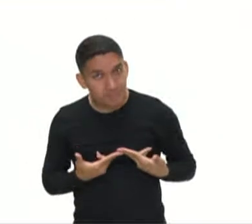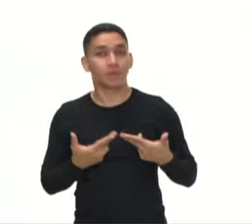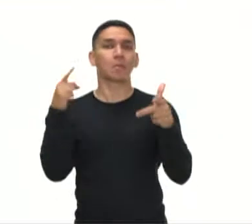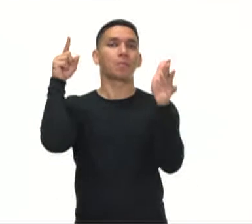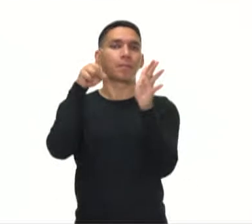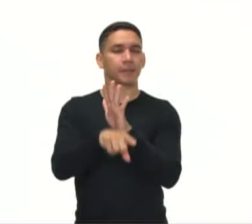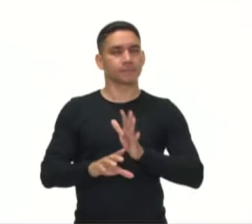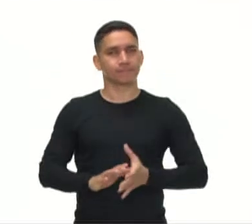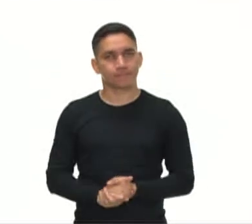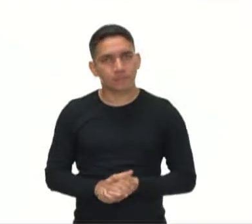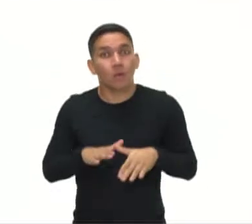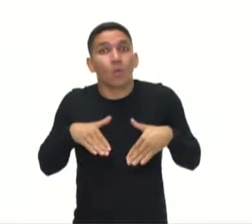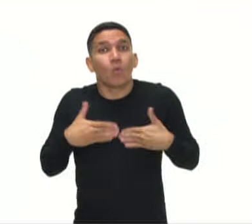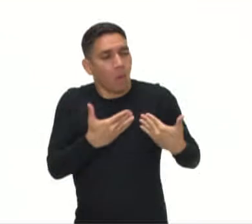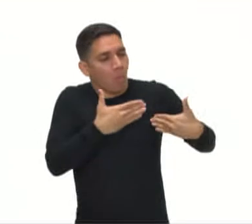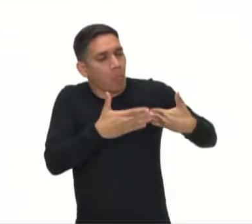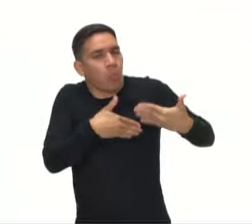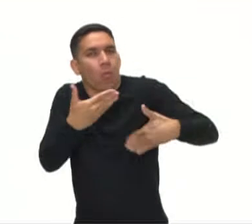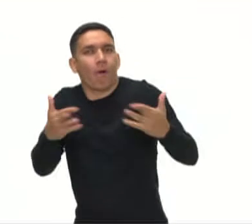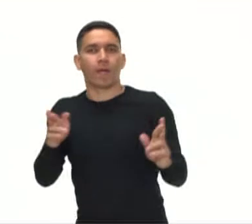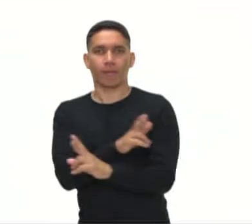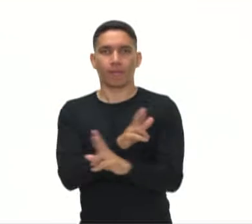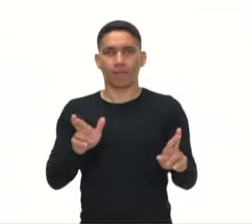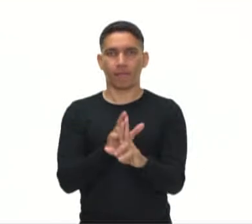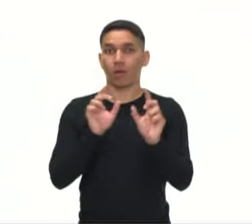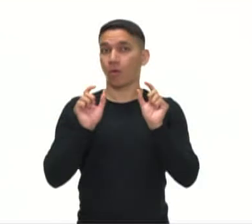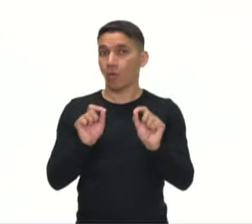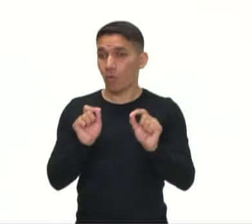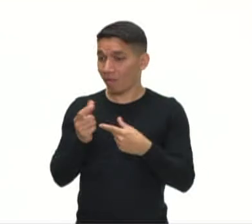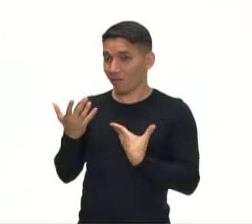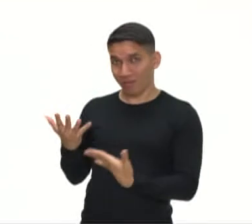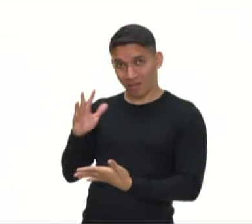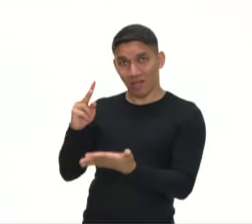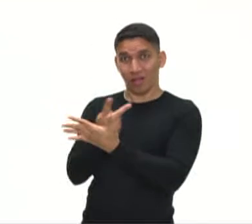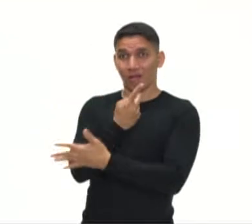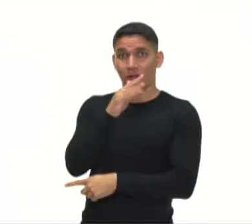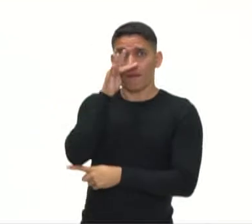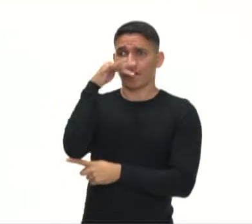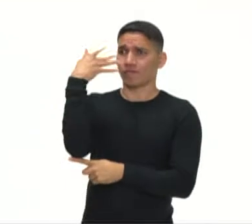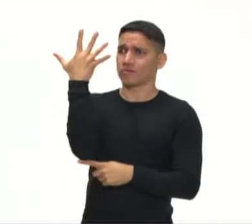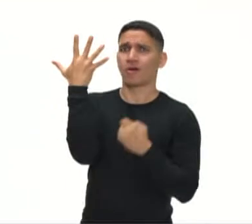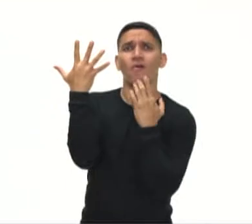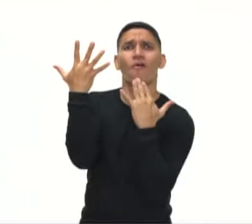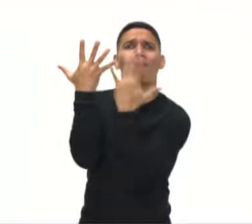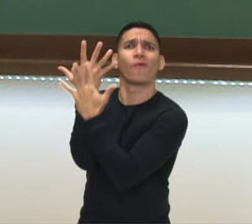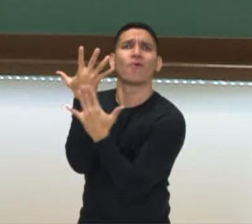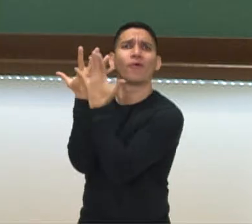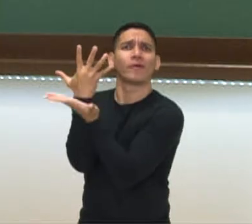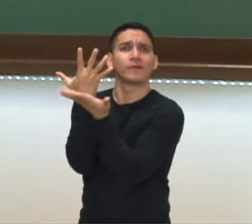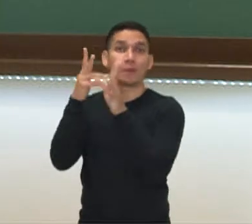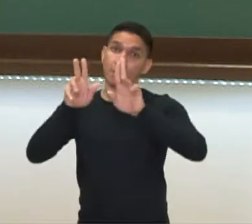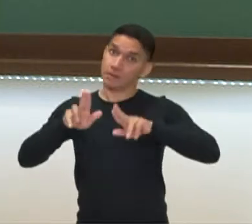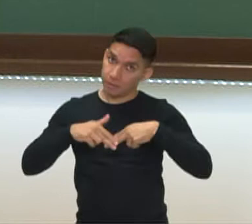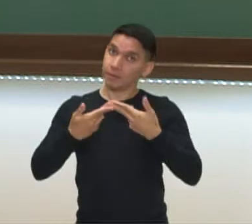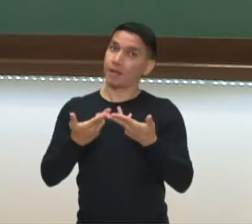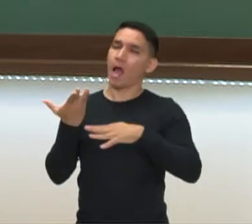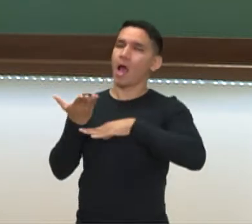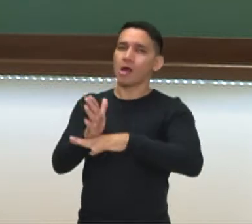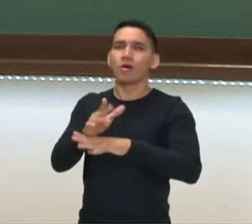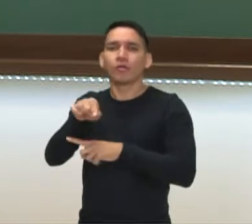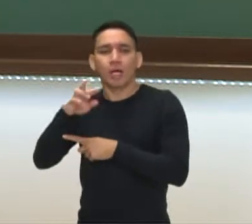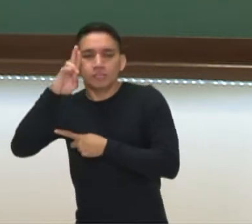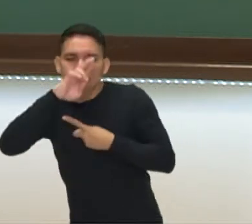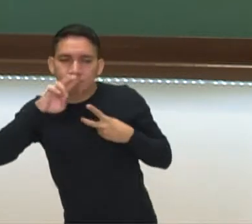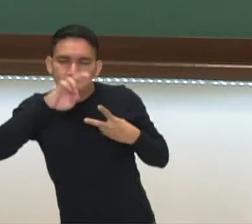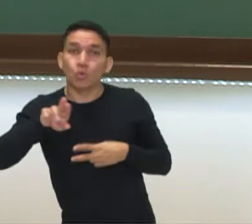pergunta: quais processos estão relacionados nesse fenômeno da rosa colorida? Para a gente ajudar esse detetive, nós